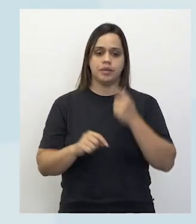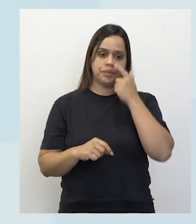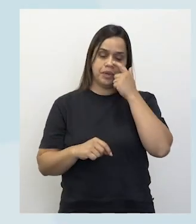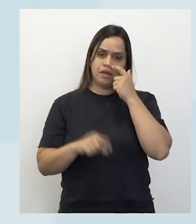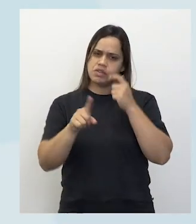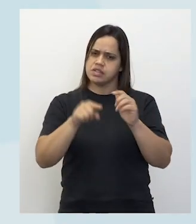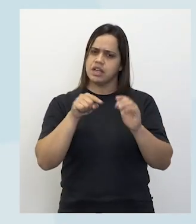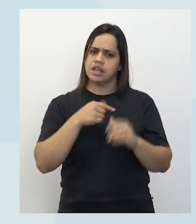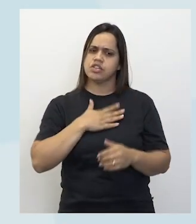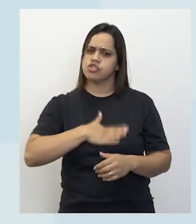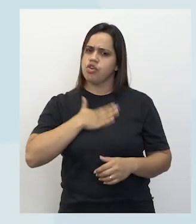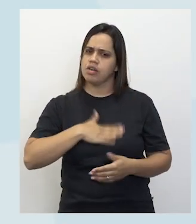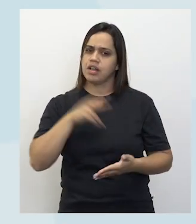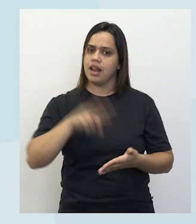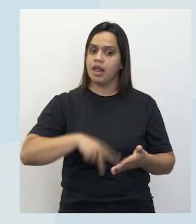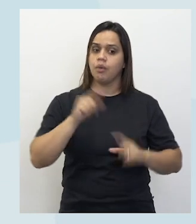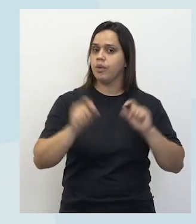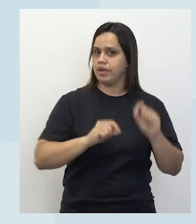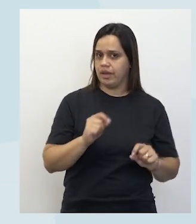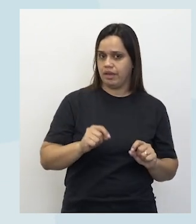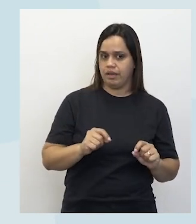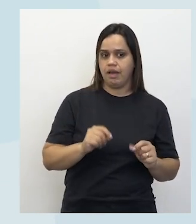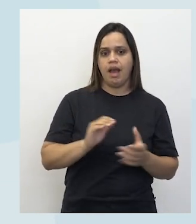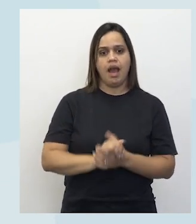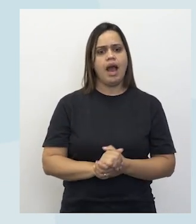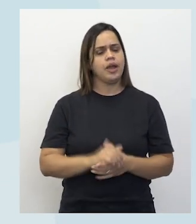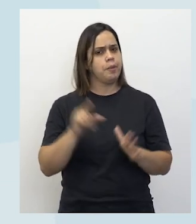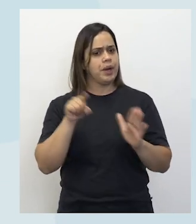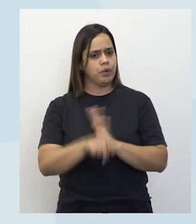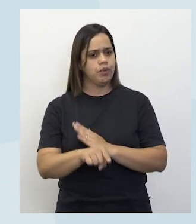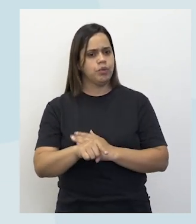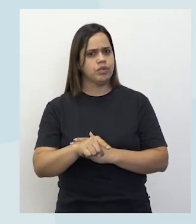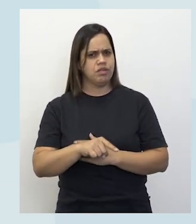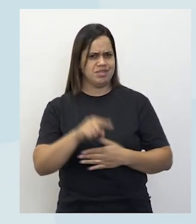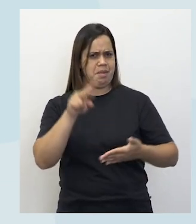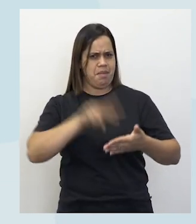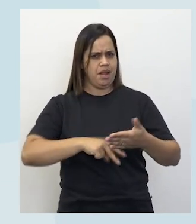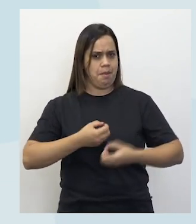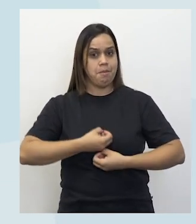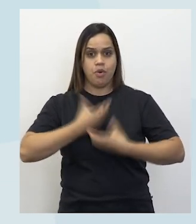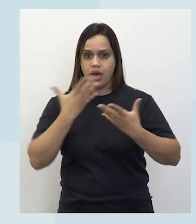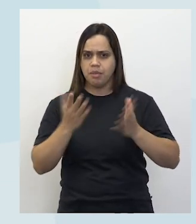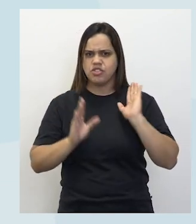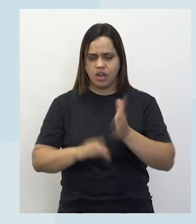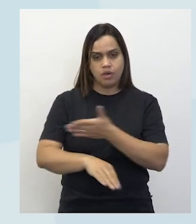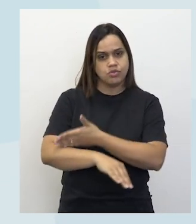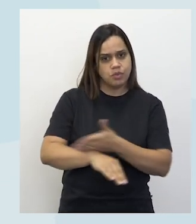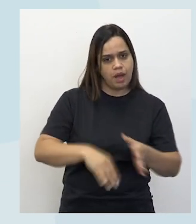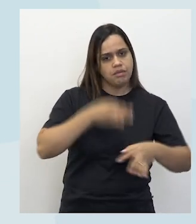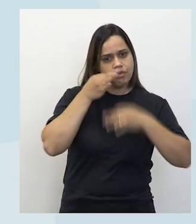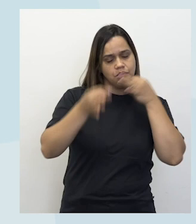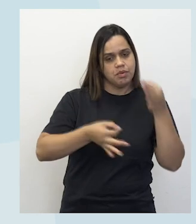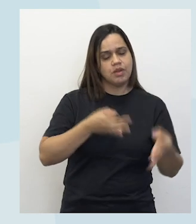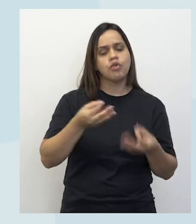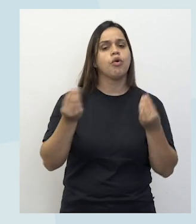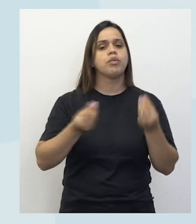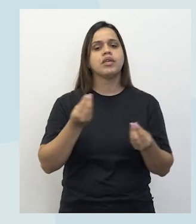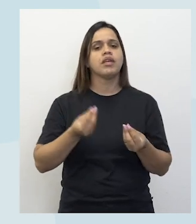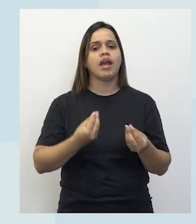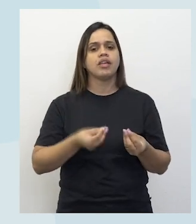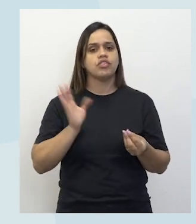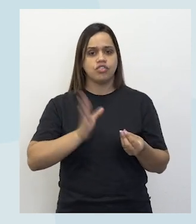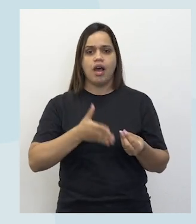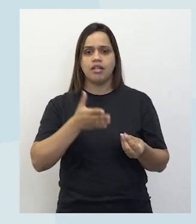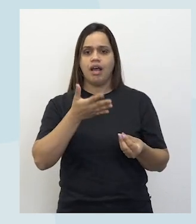de ler? Se gostam de ler, você costuma ler poemas? Comente um pouco sobre isso, a sua relação com